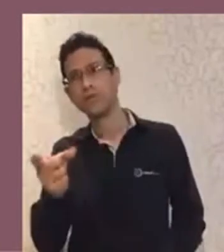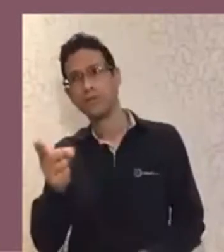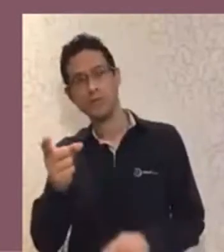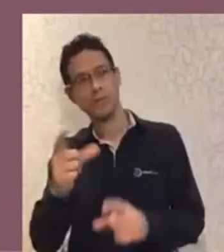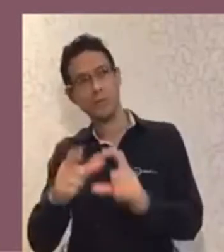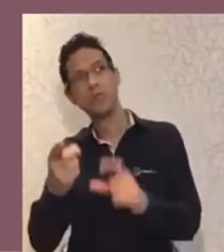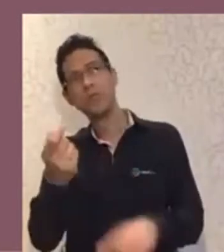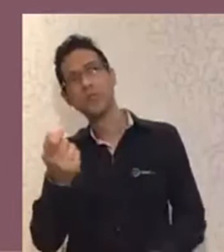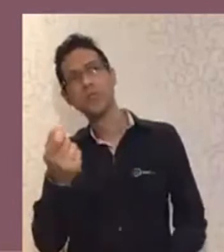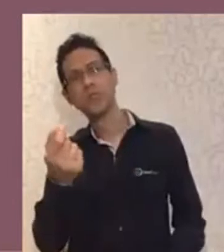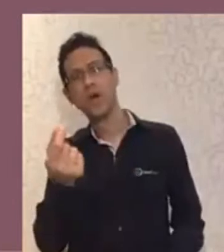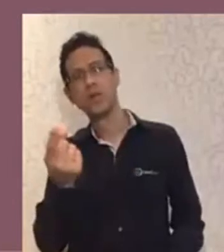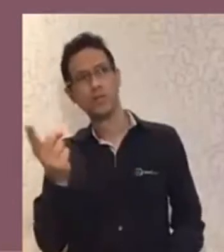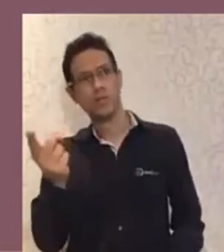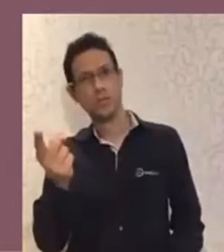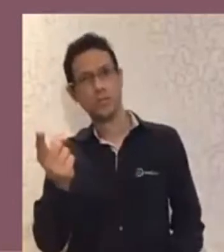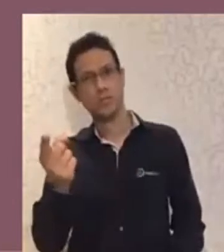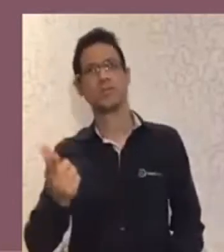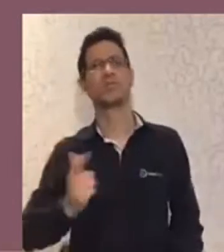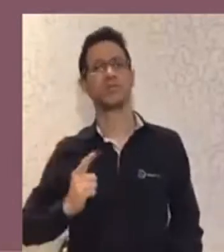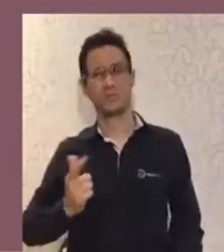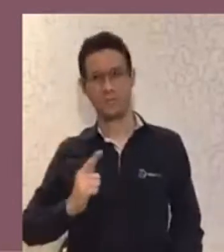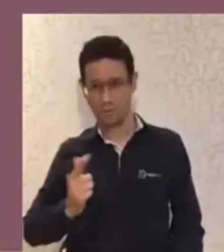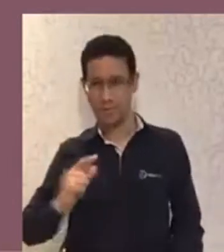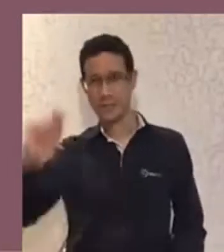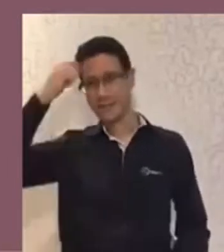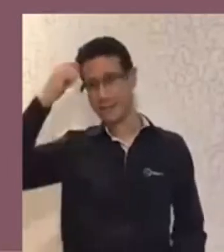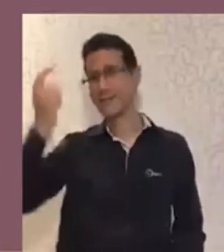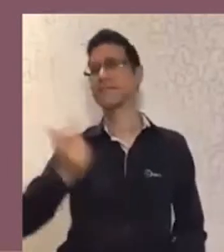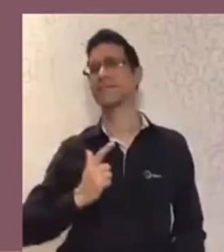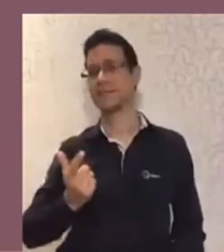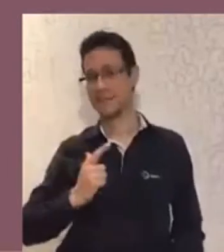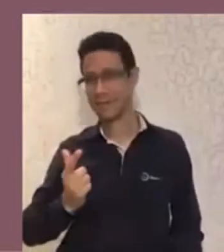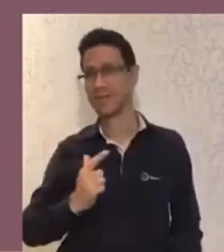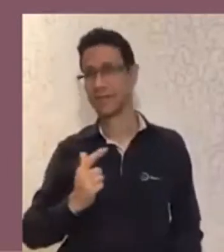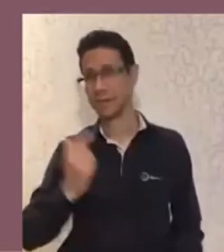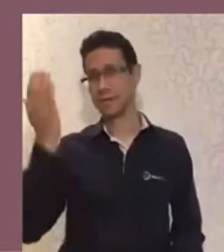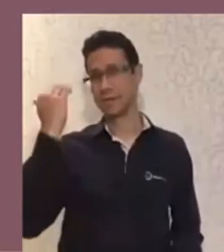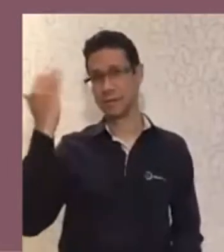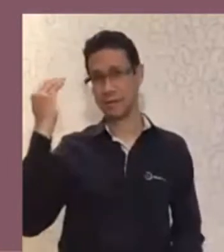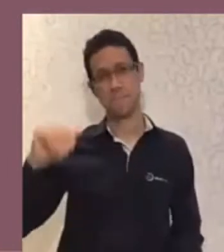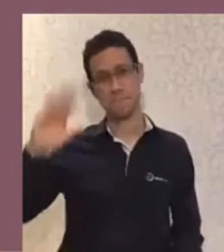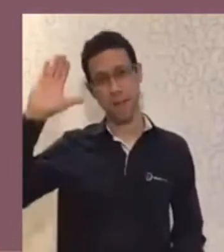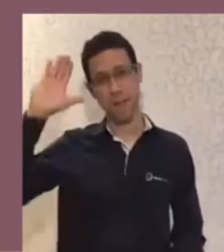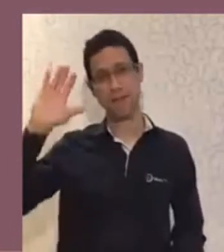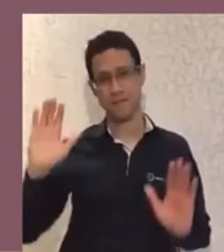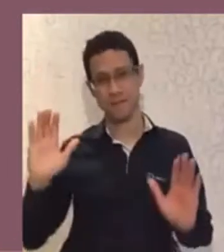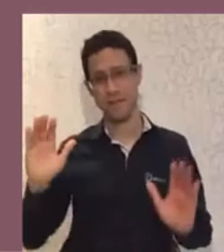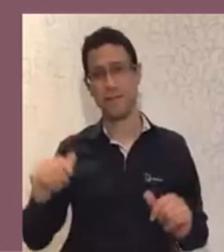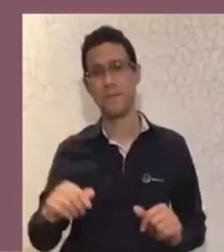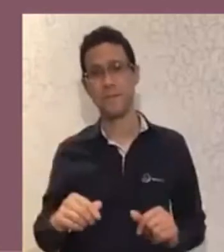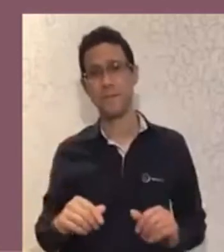alguma vez na vida sofreu essa experiência, talvez hoje menos, mas que as pessoas dizem assim, isto é muito caro.